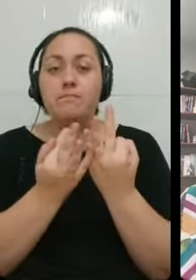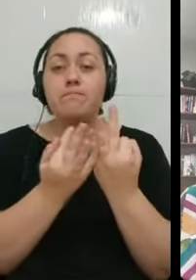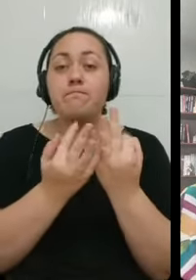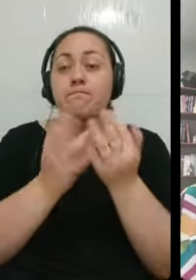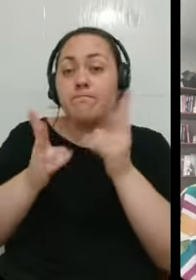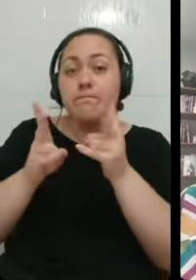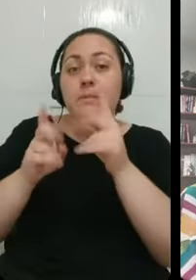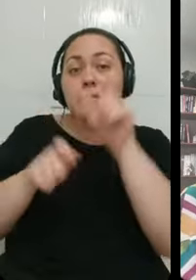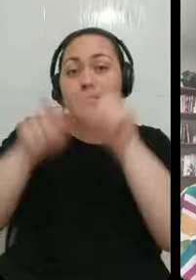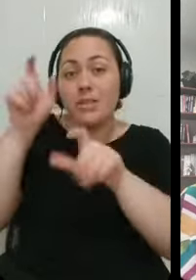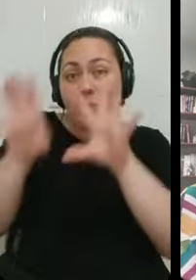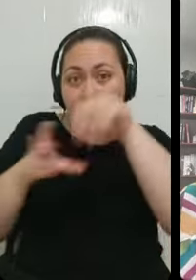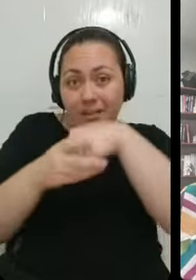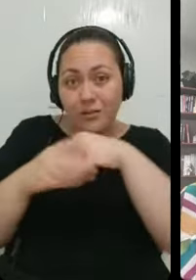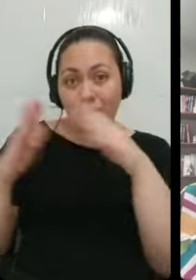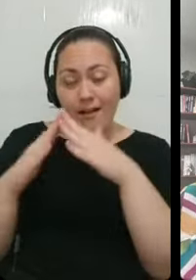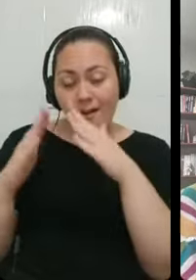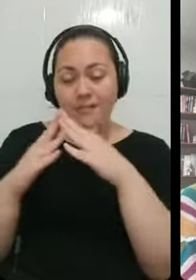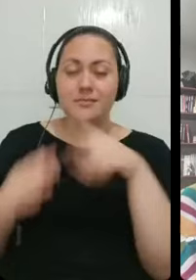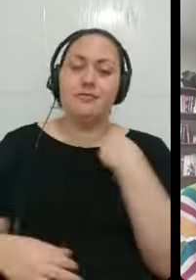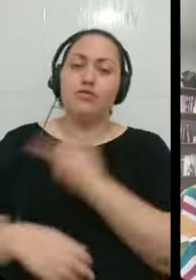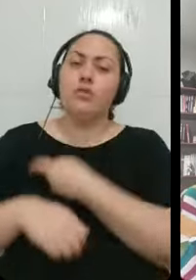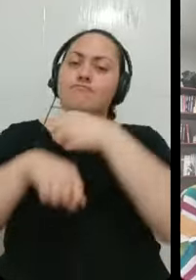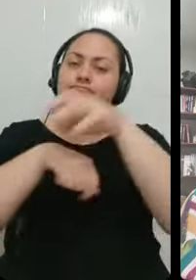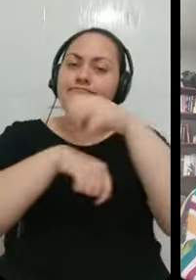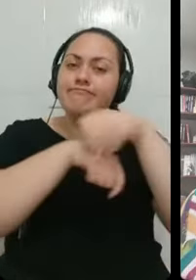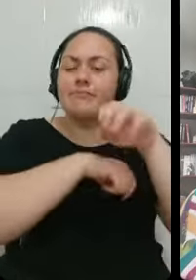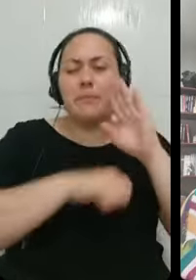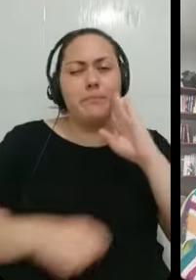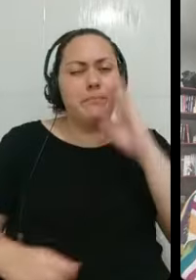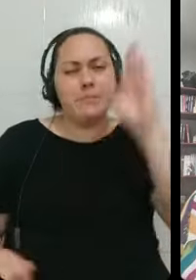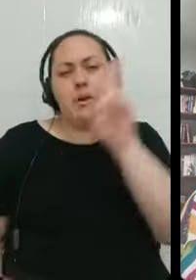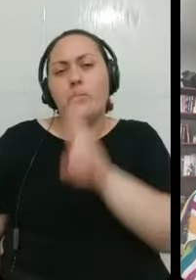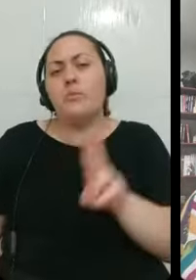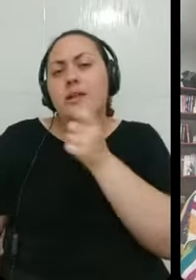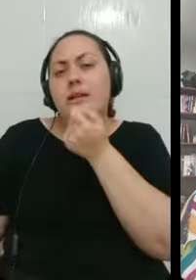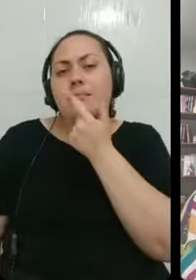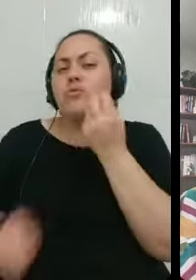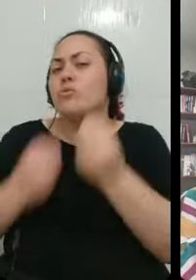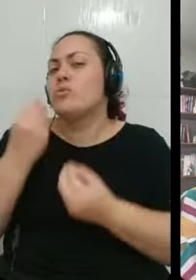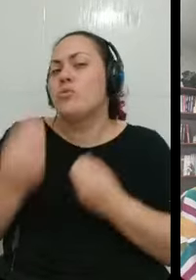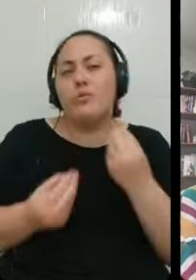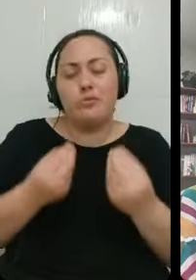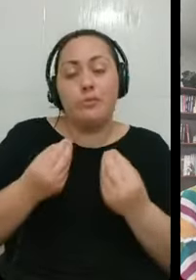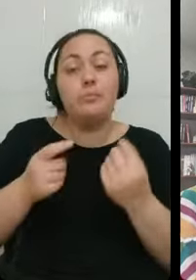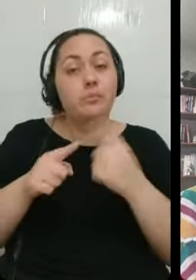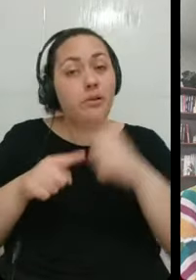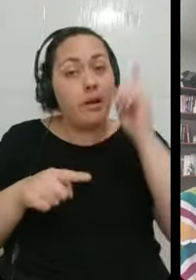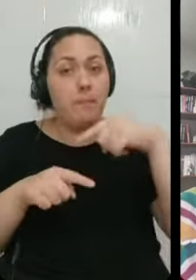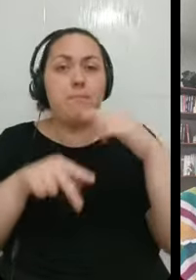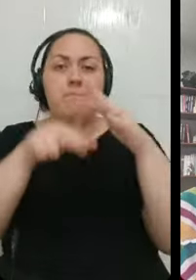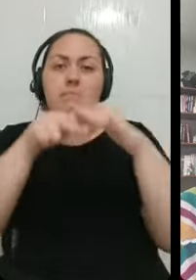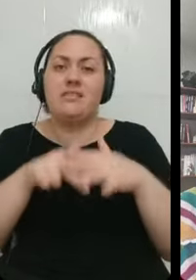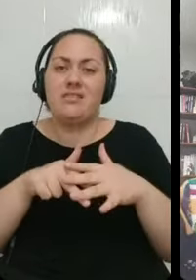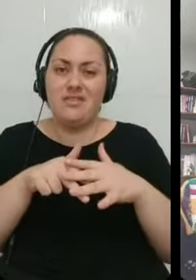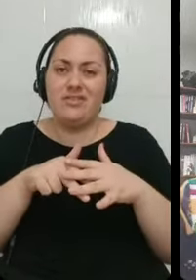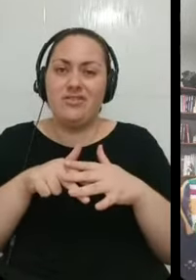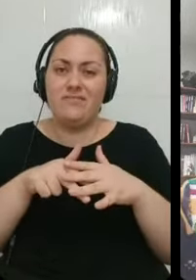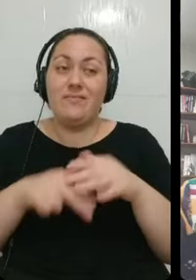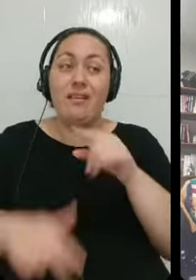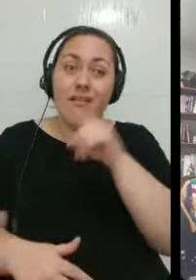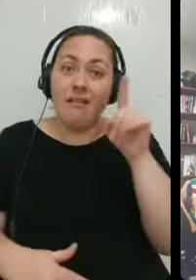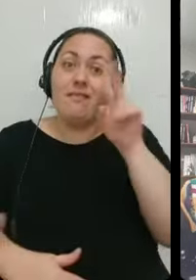levando os assuntos que a gente, né, principalmente o uso de medicamentos, né, que são pacientes que fazem uso, né,